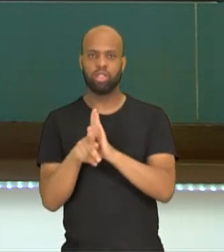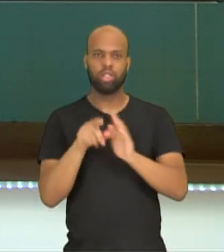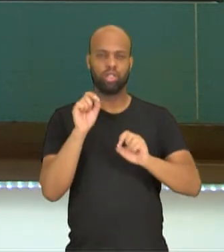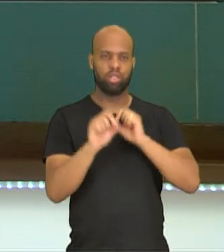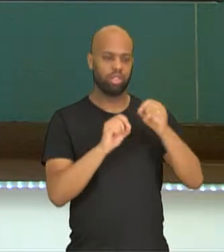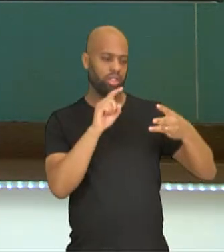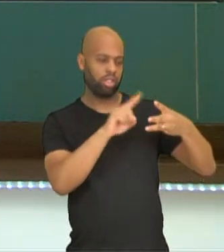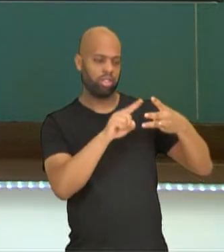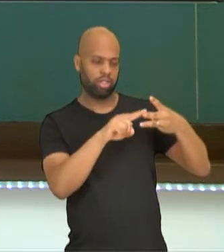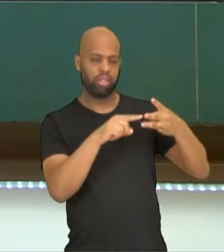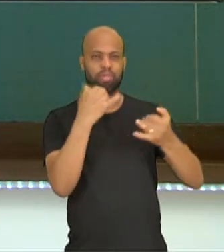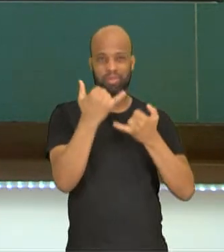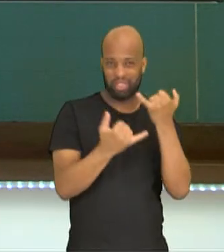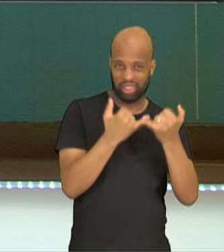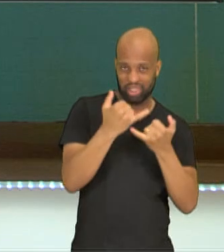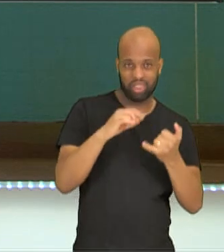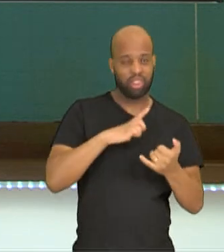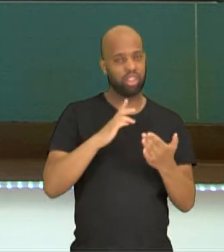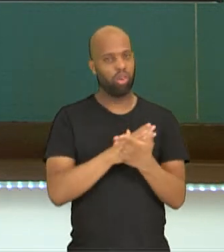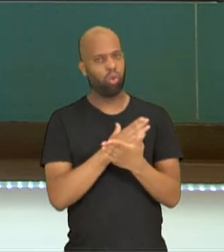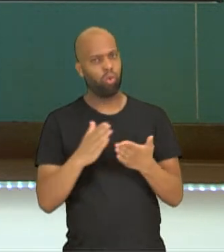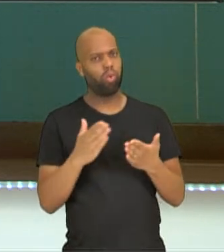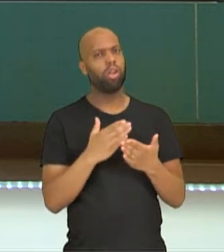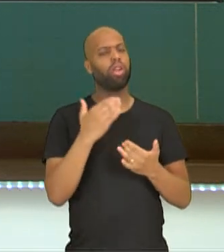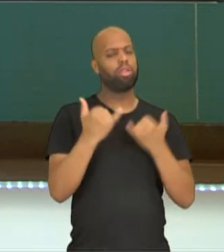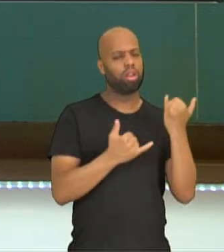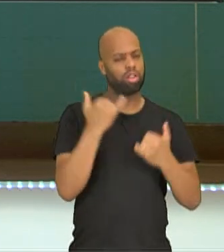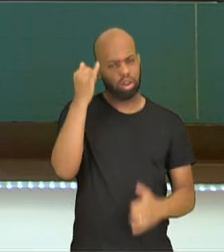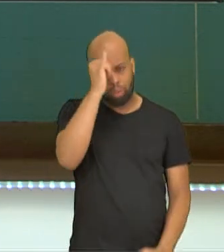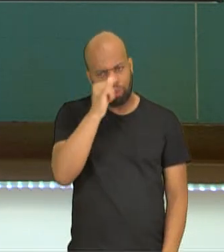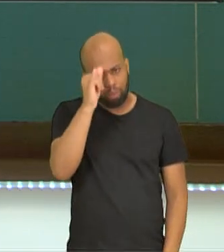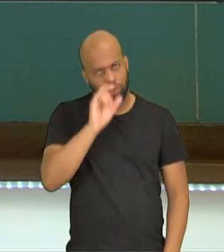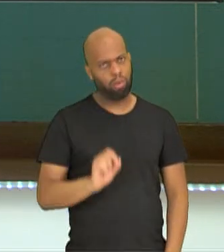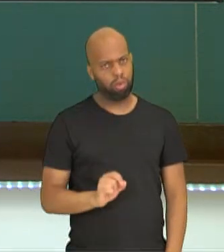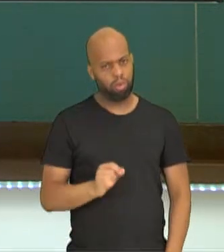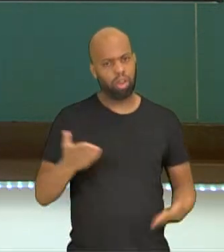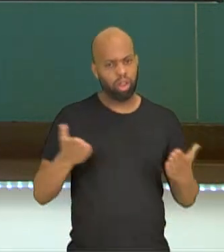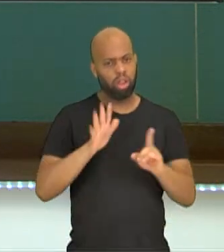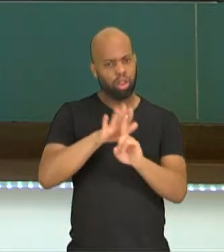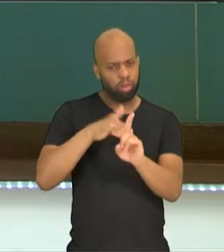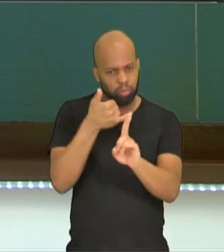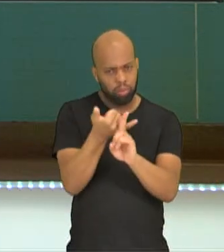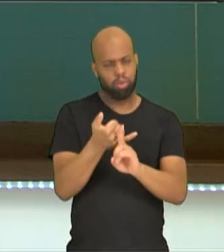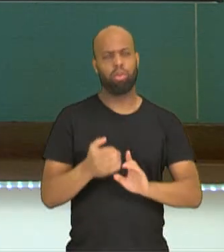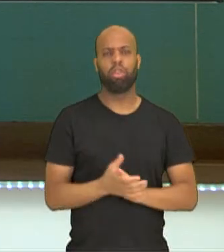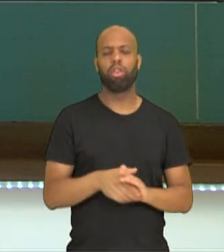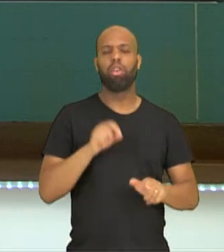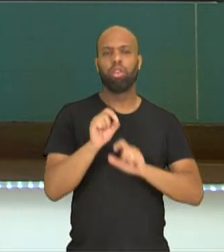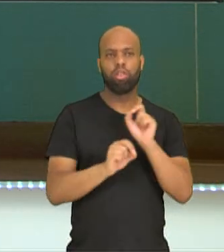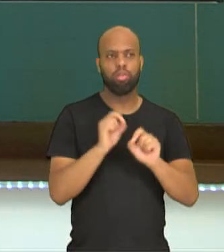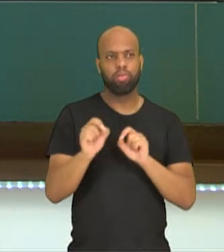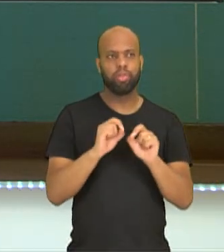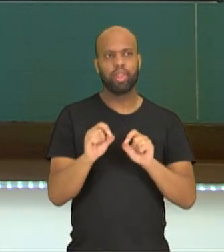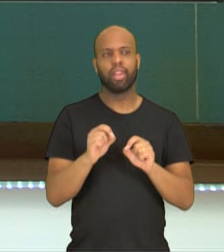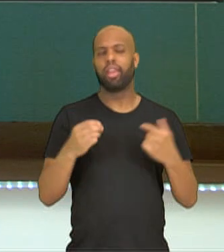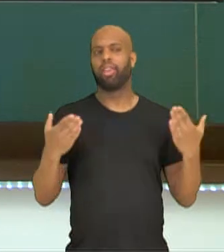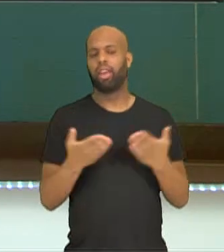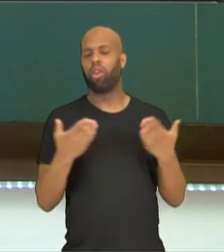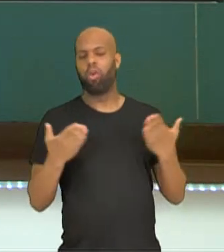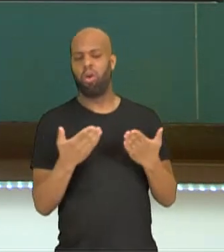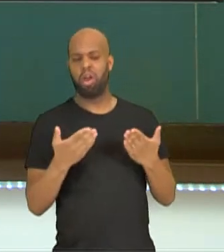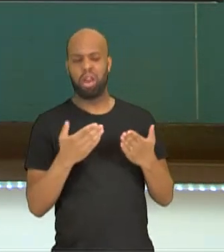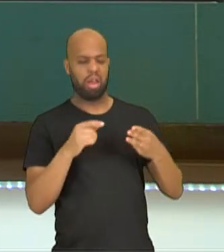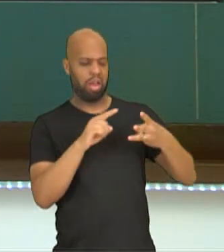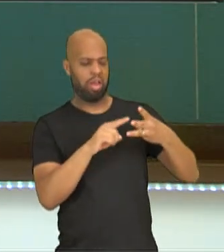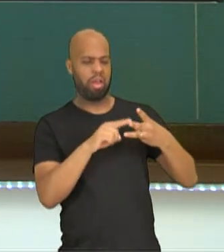as famosas brincadeiras de mau gosto, que hoje em dia nós chamamos de bullying. Então, é aquela brincadeira que já não serve mais como